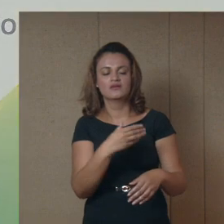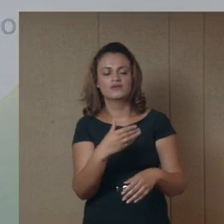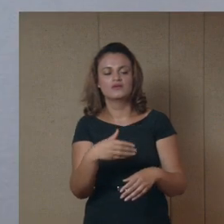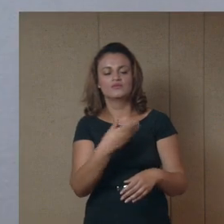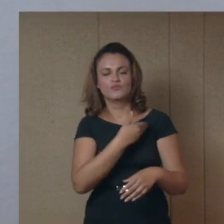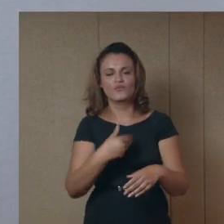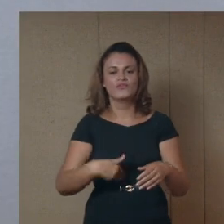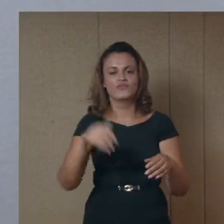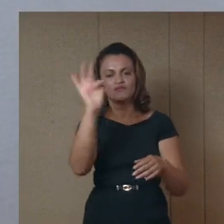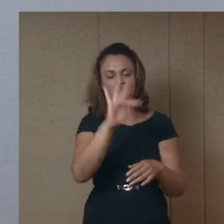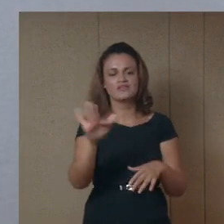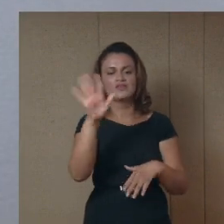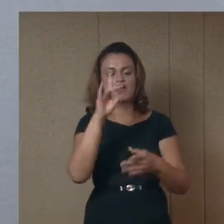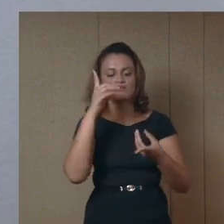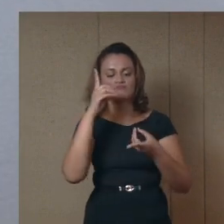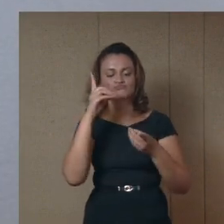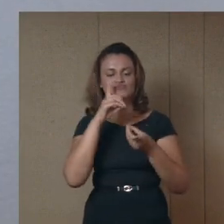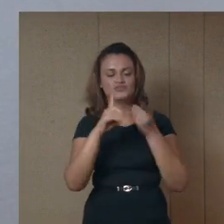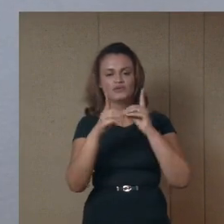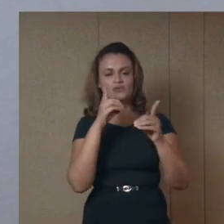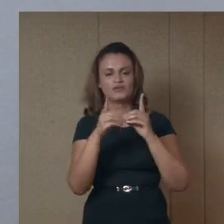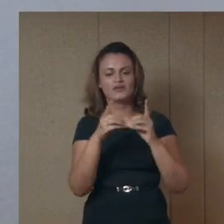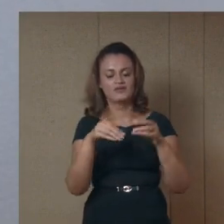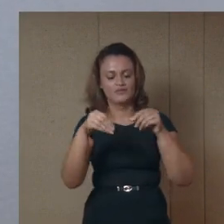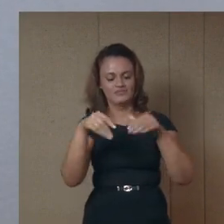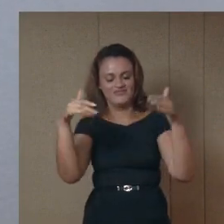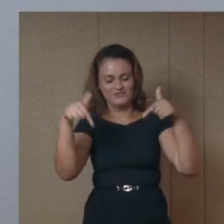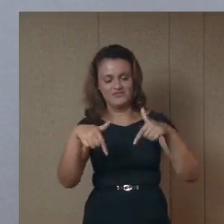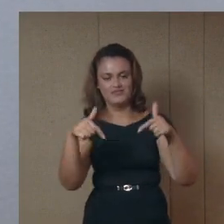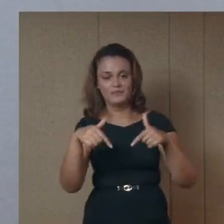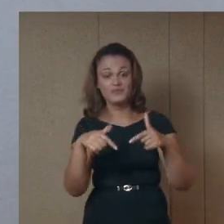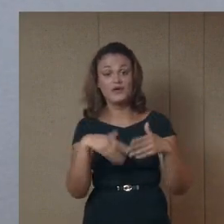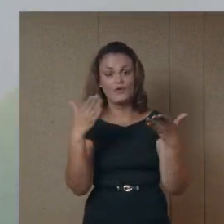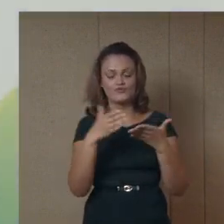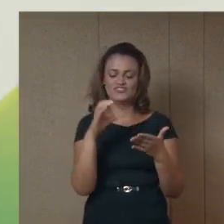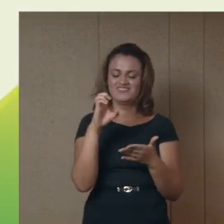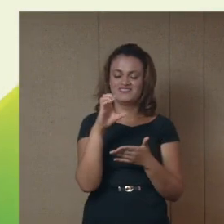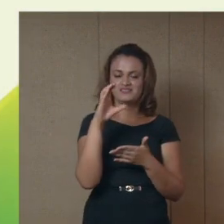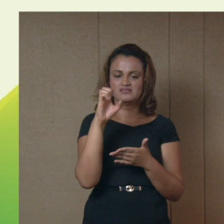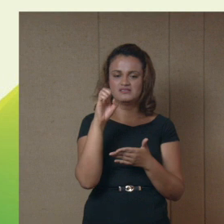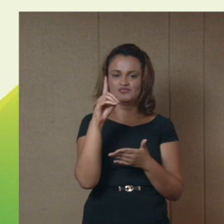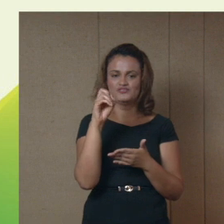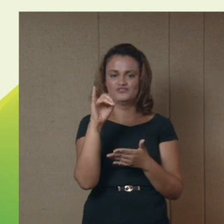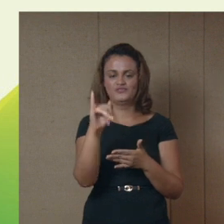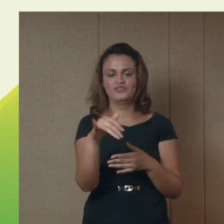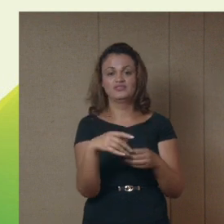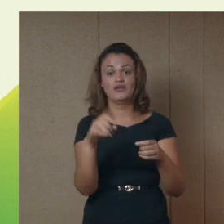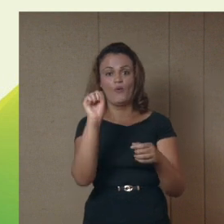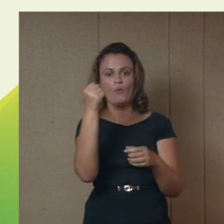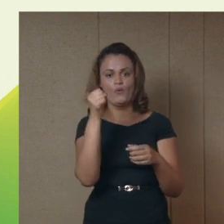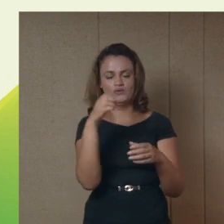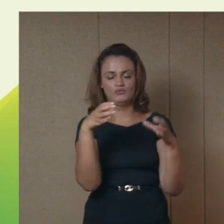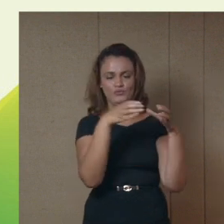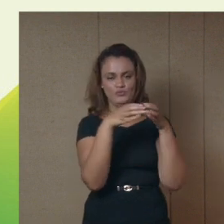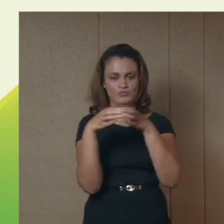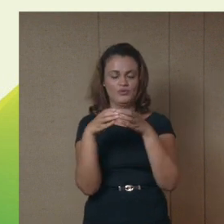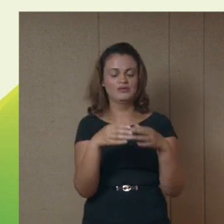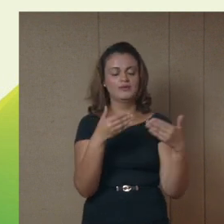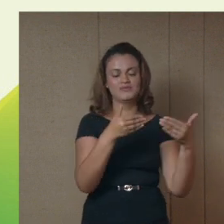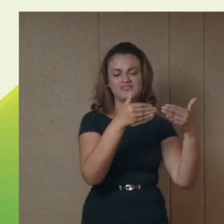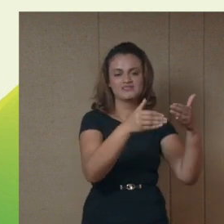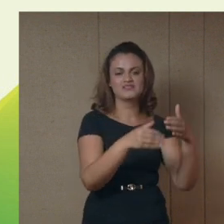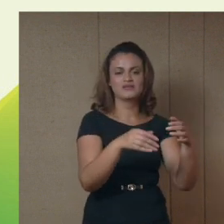federal ou dialogada para o território hoje a composição da sede fissão oito órgãos então o ministério da infraestrutura